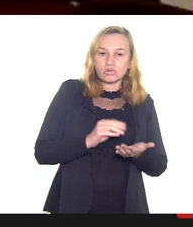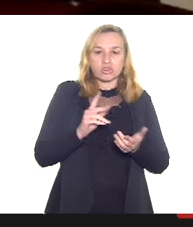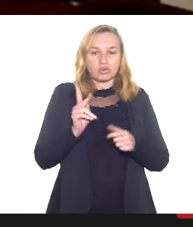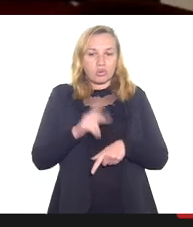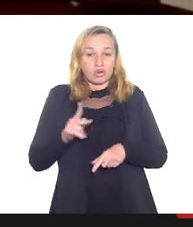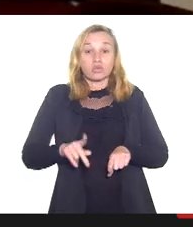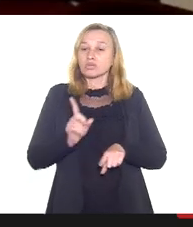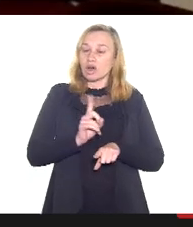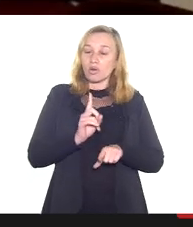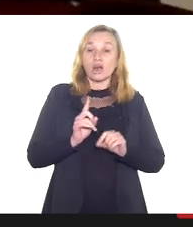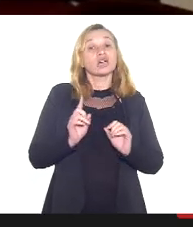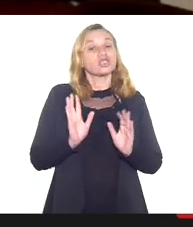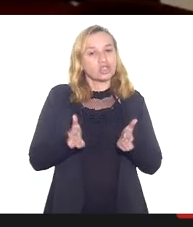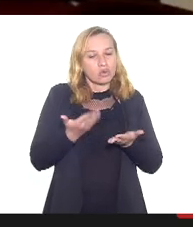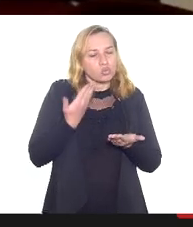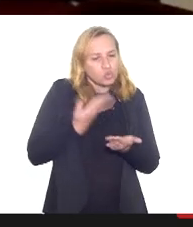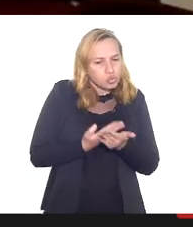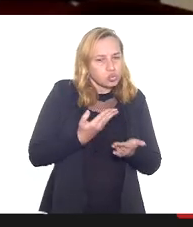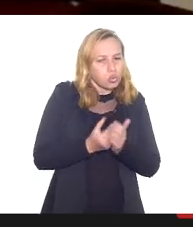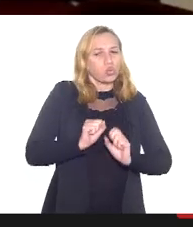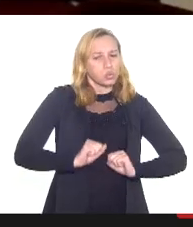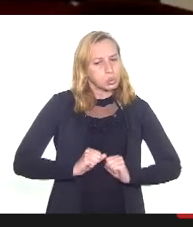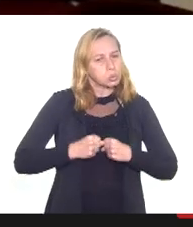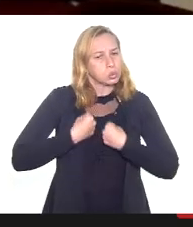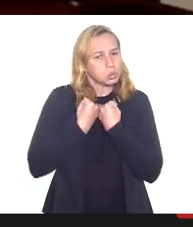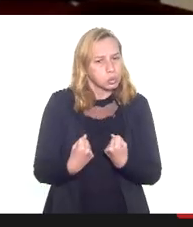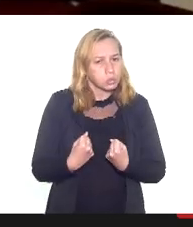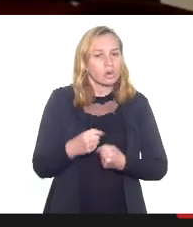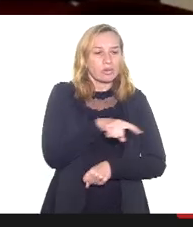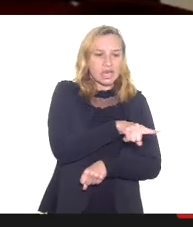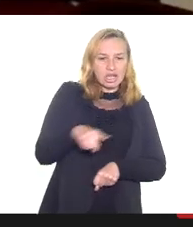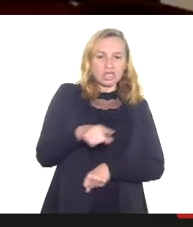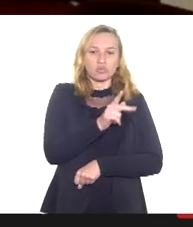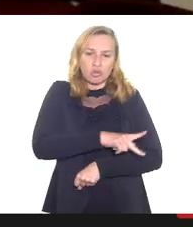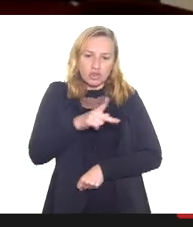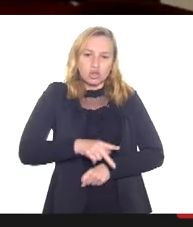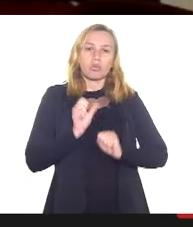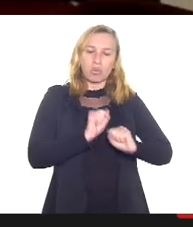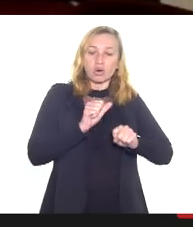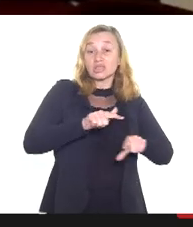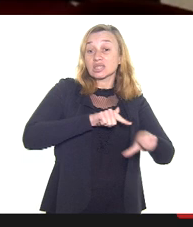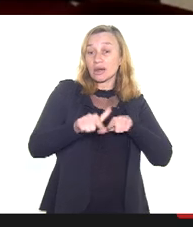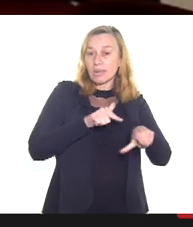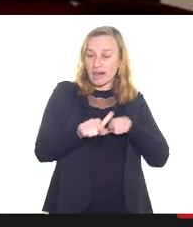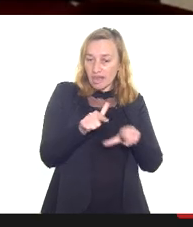A gente está fazendo um estudo muito responsável para que esses professores possam trabalhar as